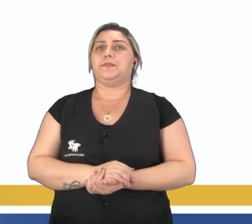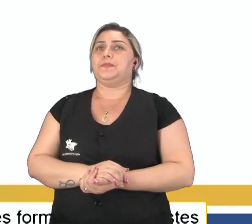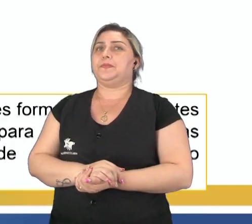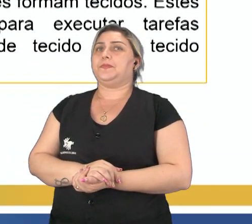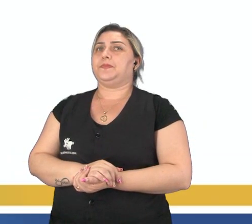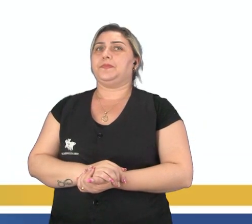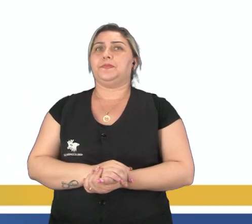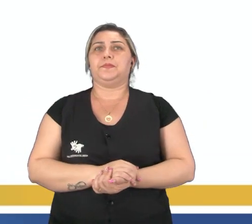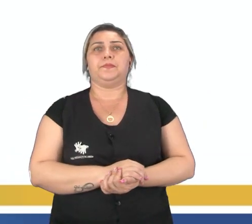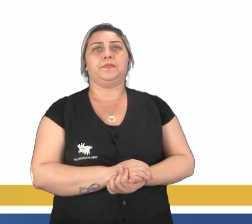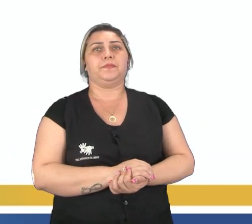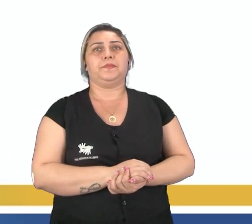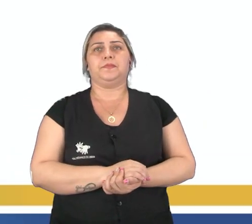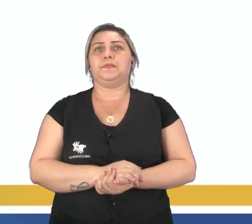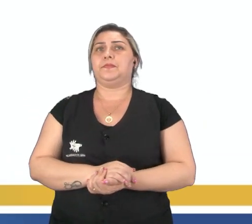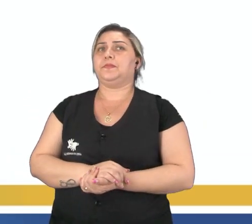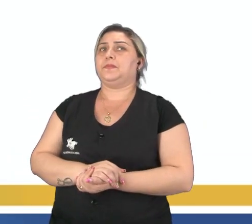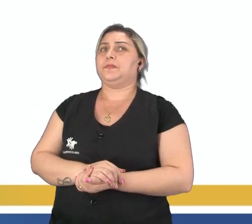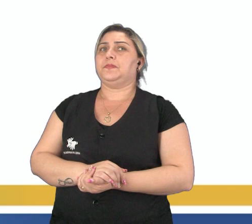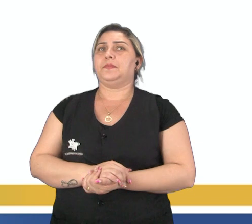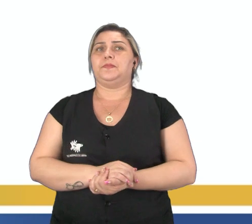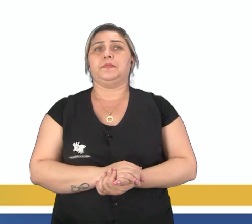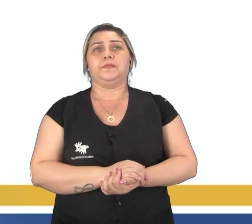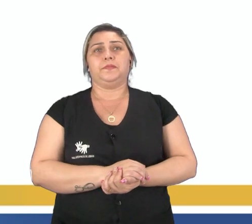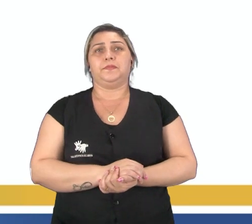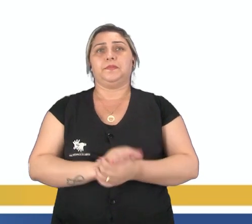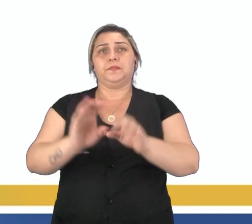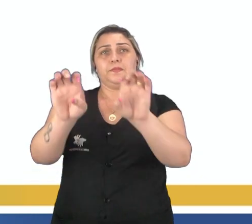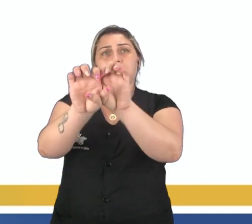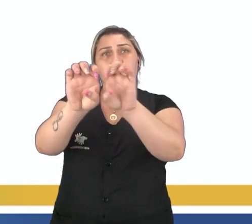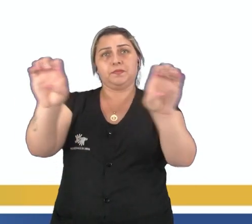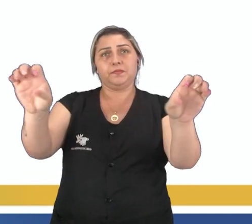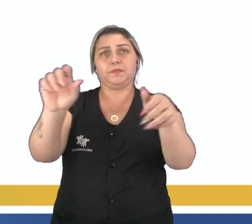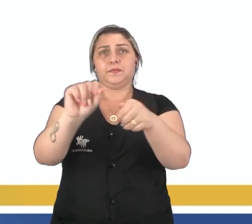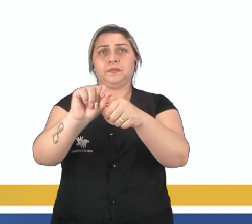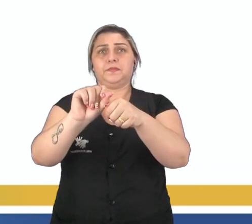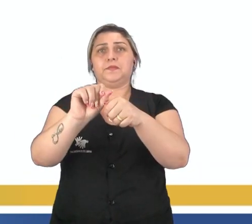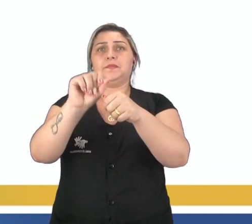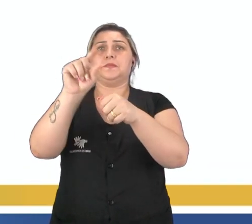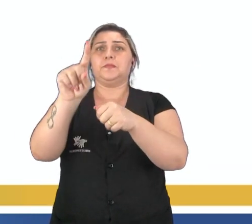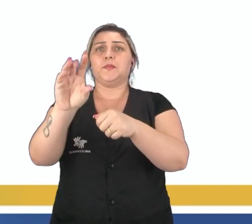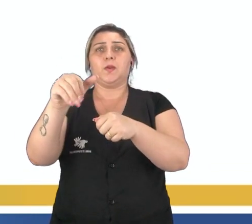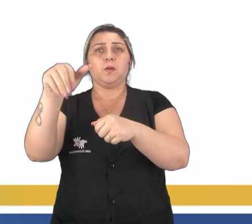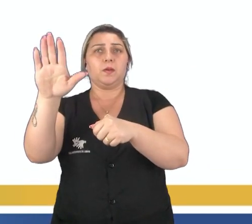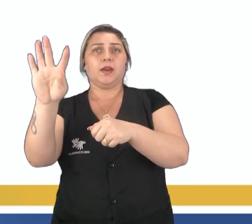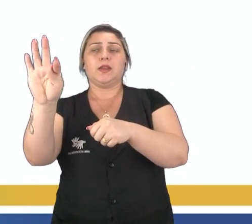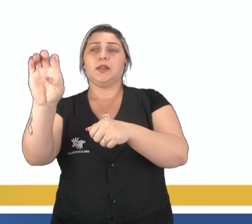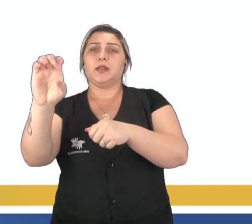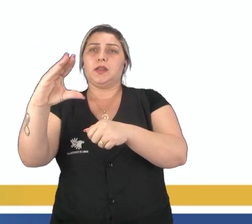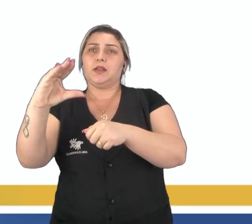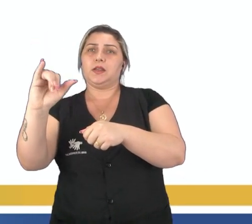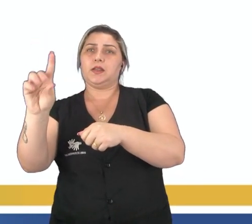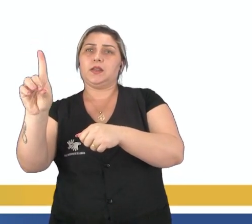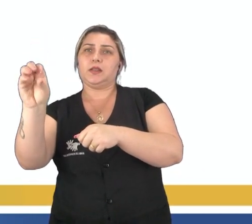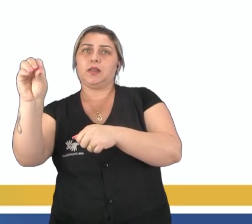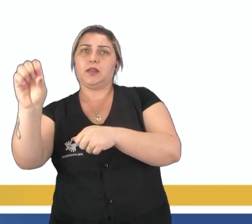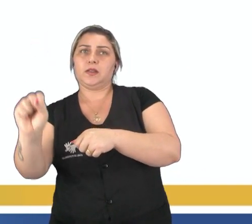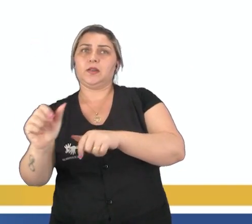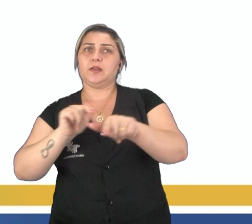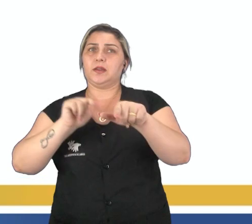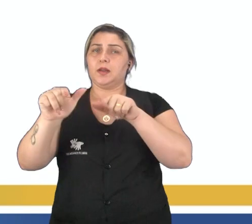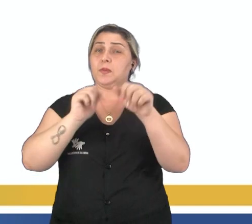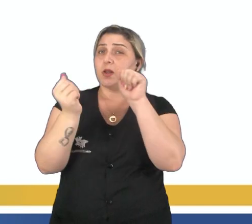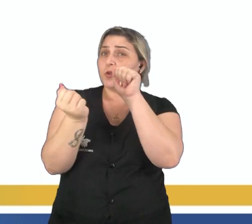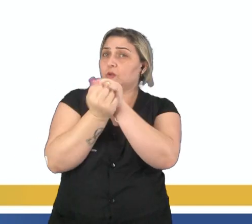Nesse caso, quando eu falo de um órgão, né, a gente tem aí o seguinte: uma estrutura feita de dois ou mais